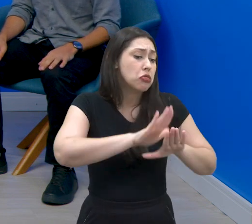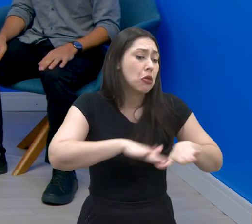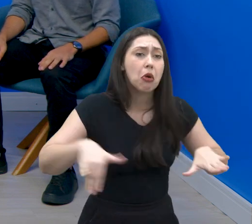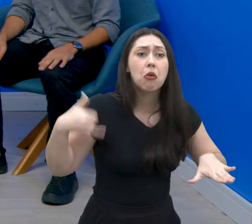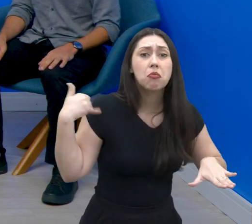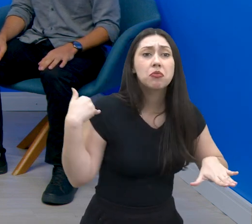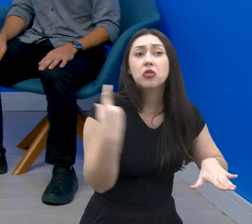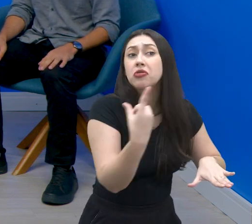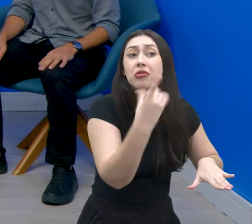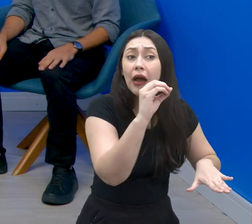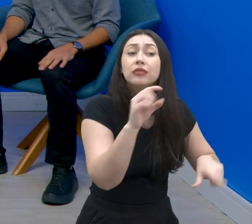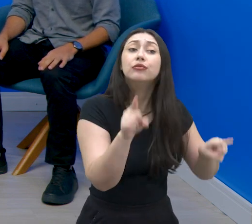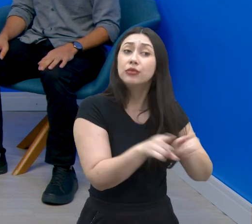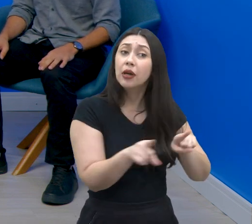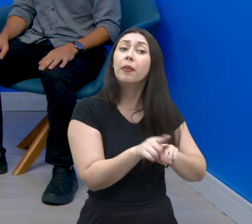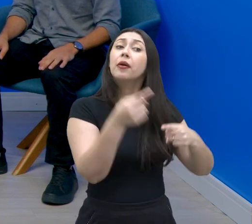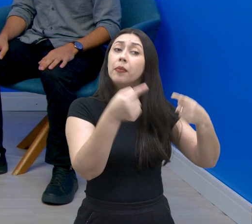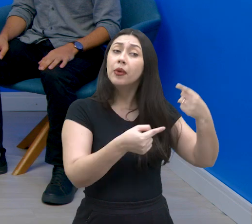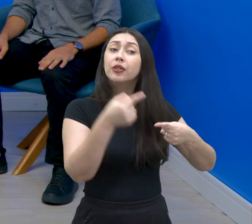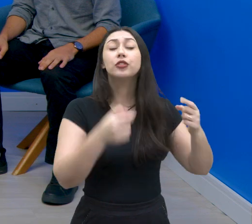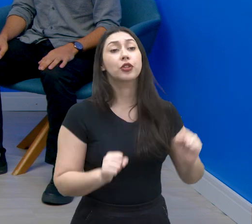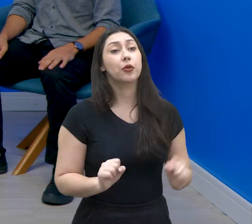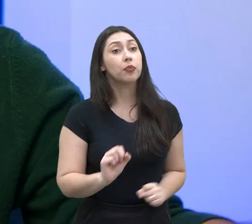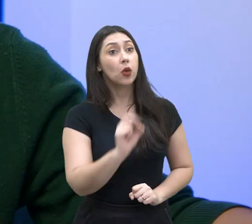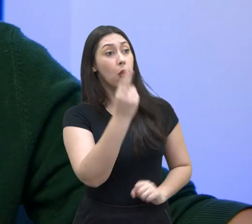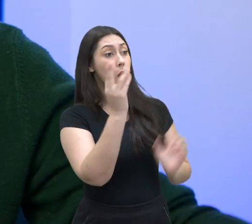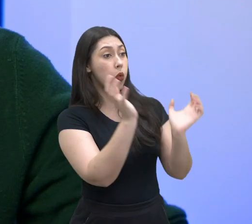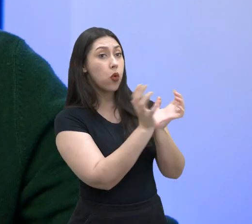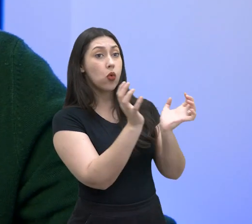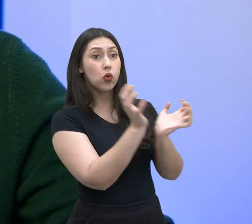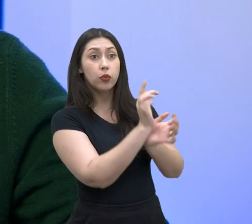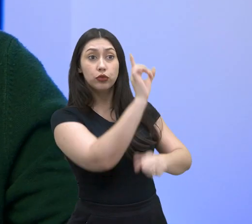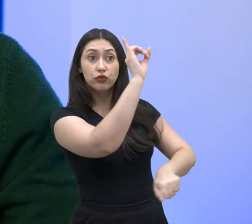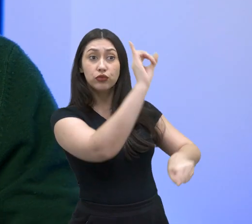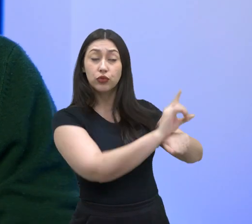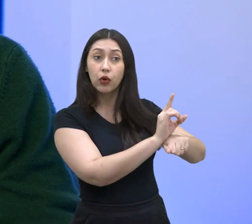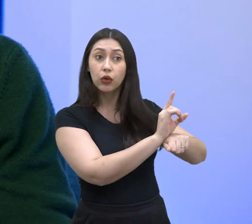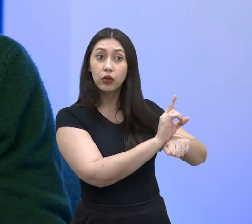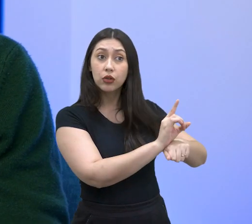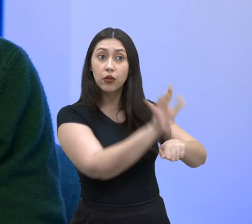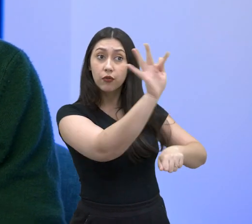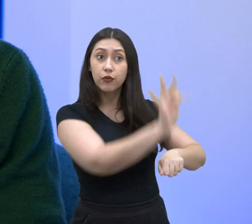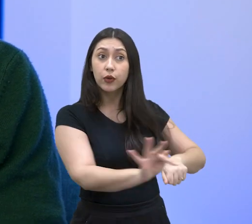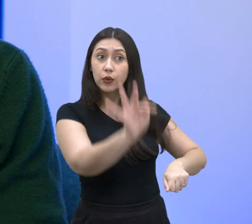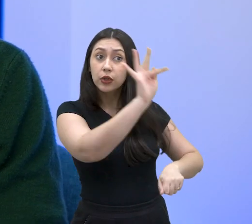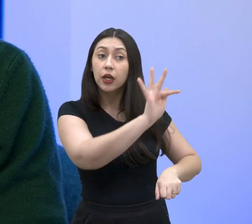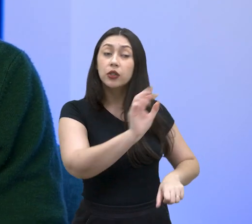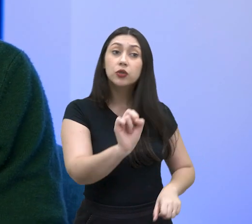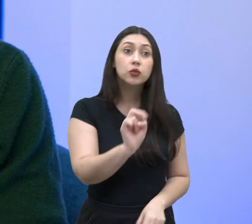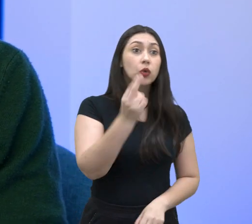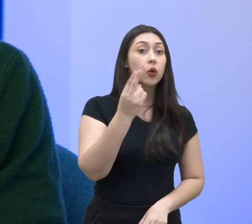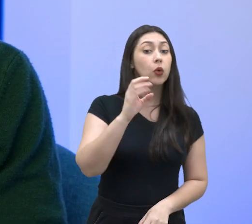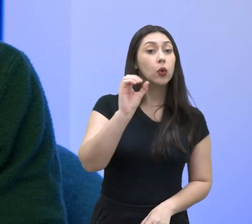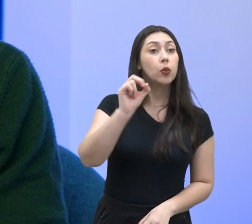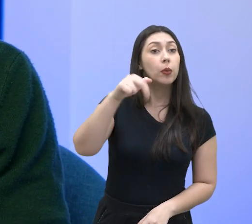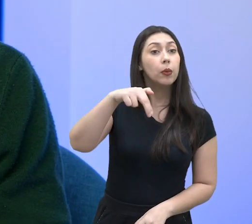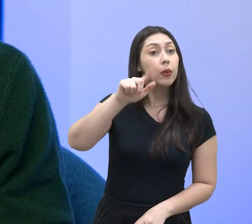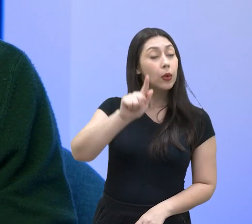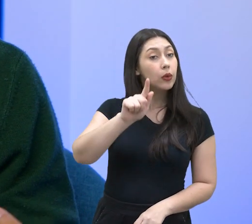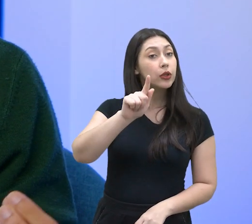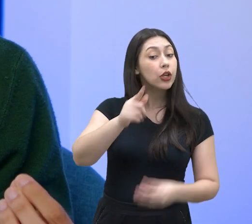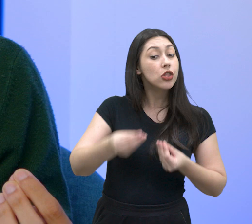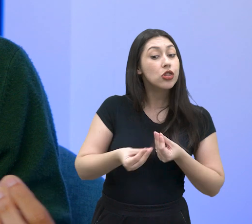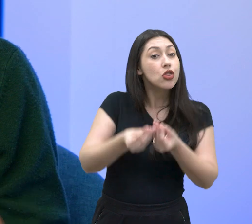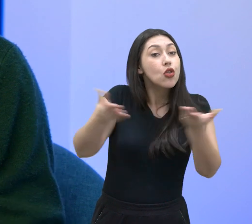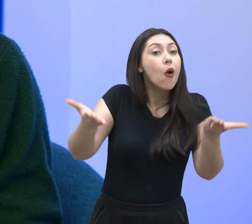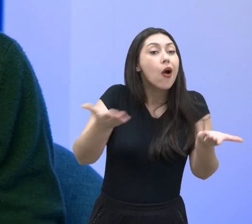faz doação de alimentos ou marmitas para a população carente. Isso também é uma atuação política. Eu posso